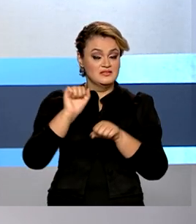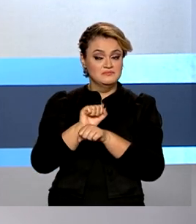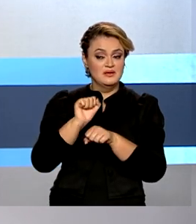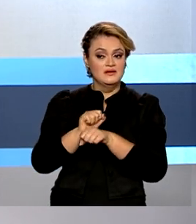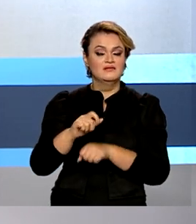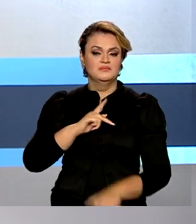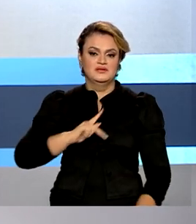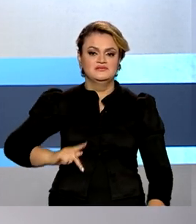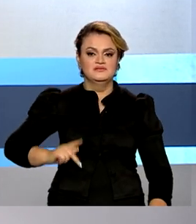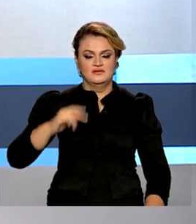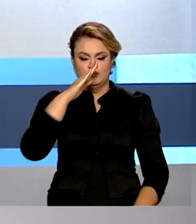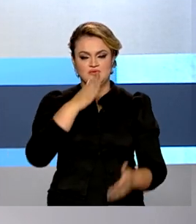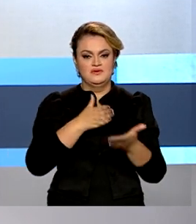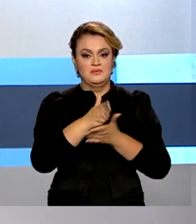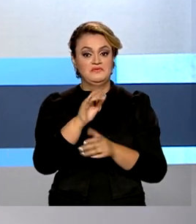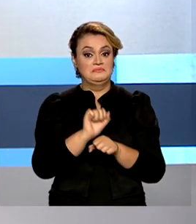para sanção do Presidente da República